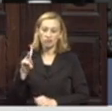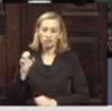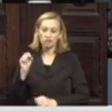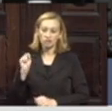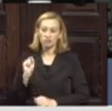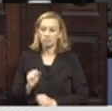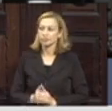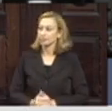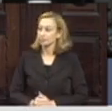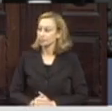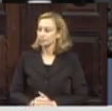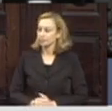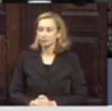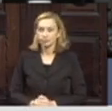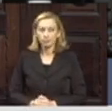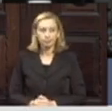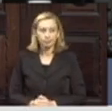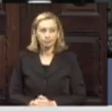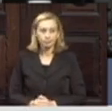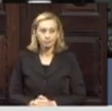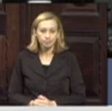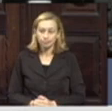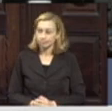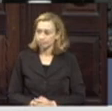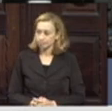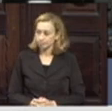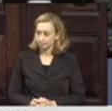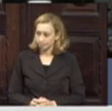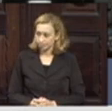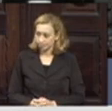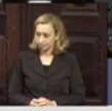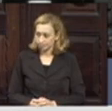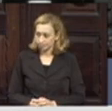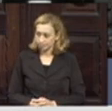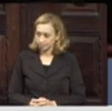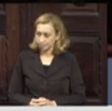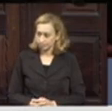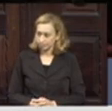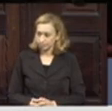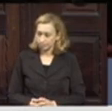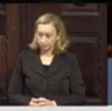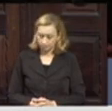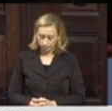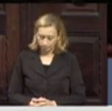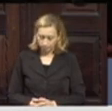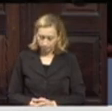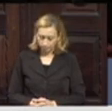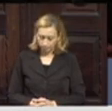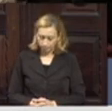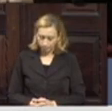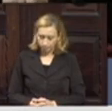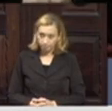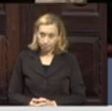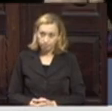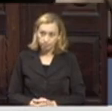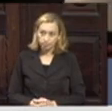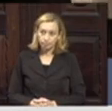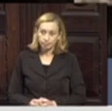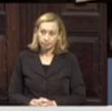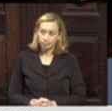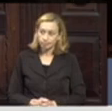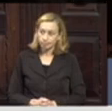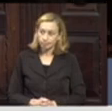Nada mais havendo a tratar na ordem do dia, passa-se ao expediente final. Primeiro orador inscrito ao nome do deputado, o Anderson. Quer que eu passe para o Julianelli, em